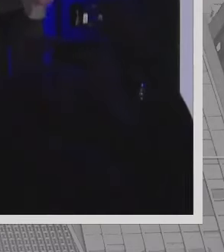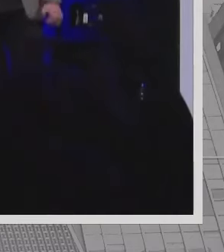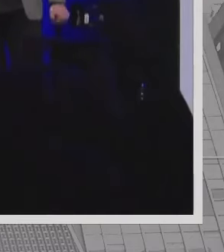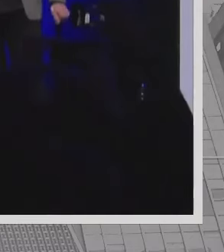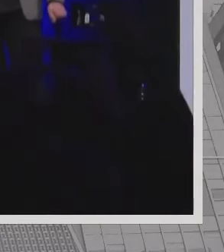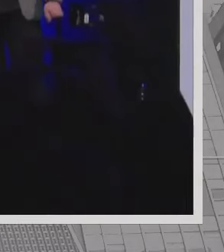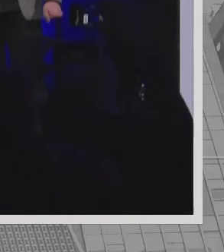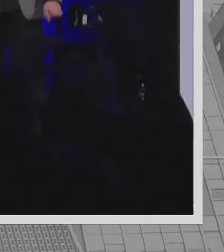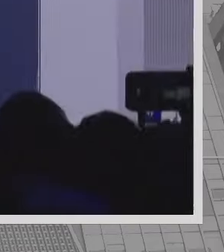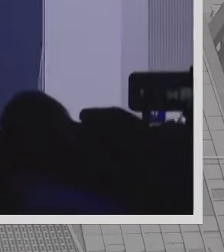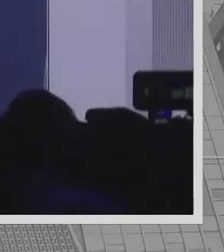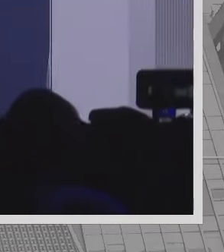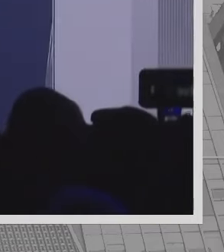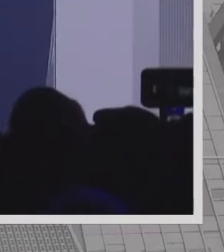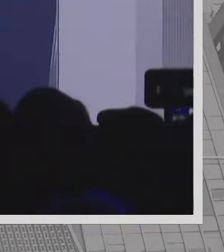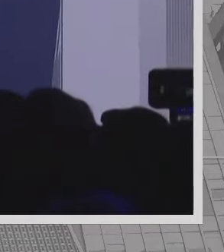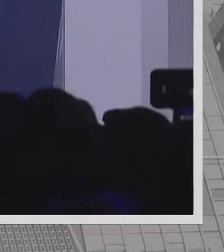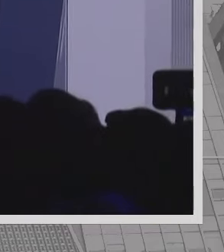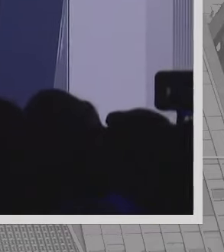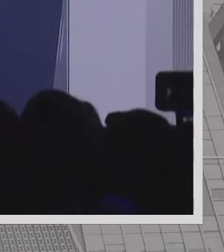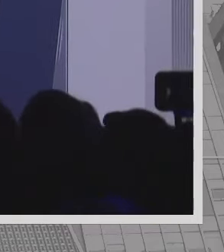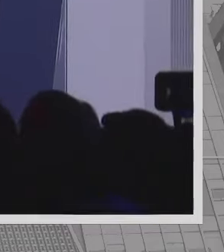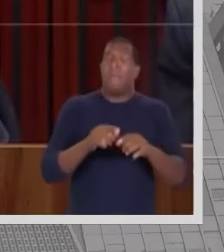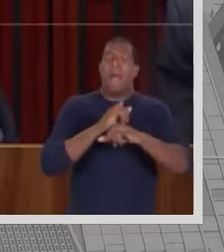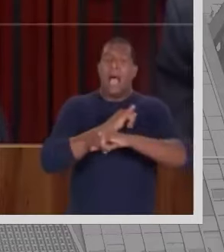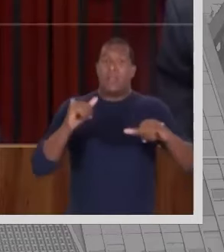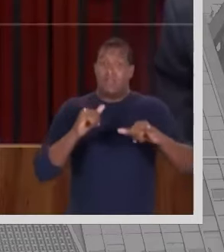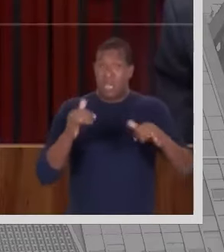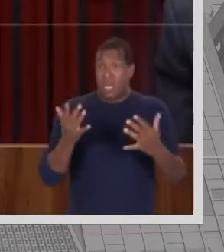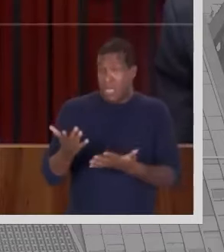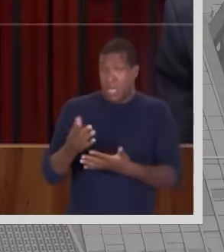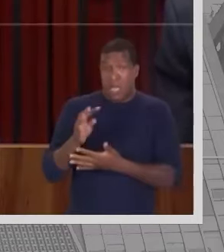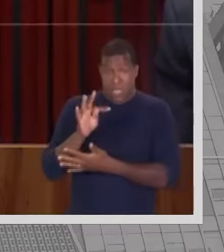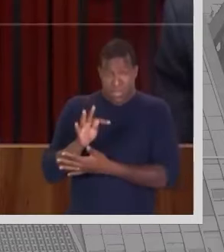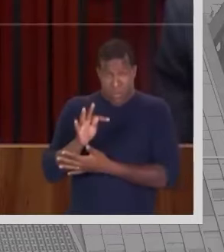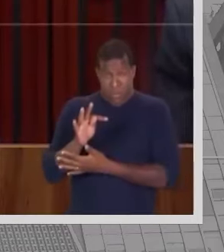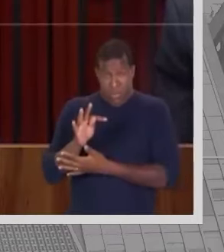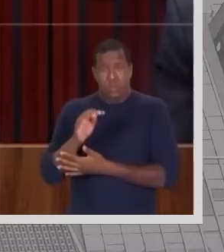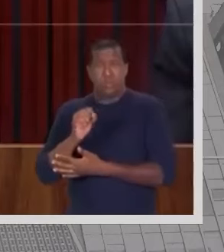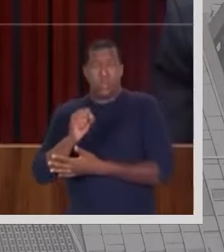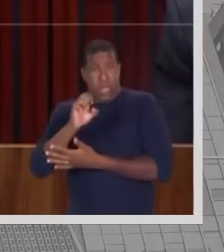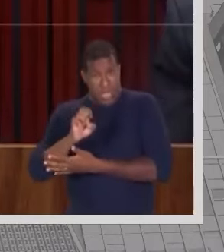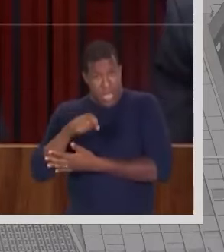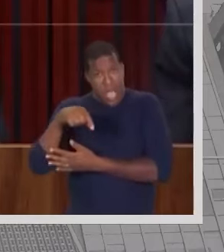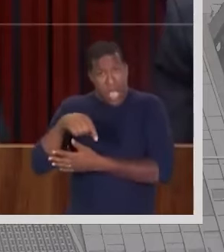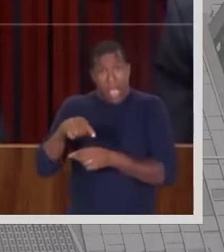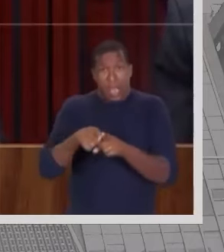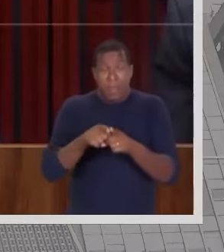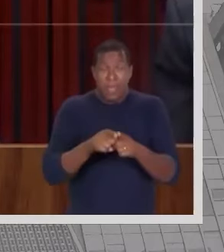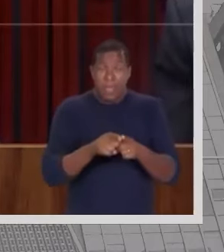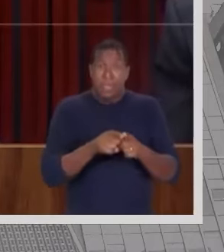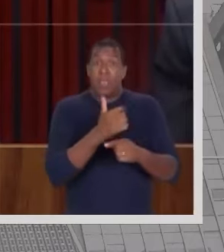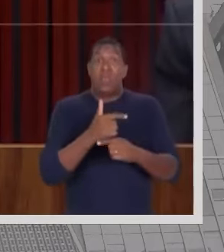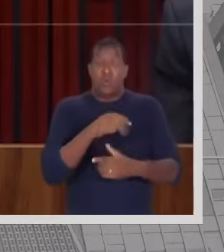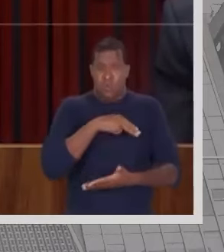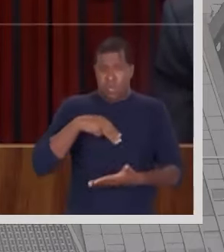que você vê agora a Câmara dos Deputados? Em uma comissão aprovou moção de aplausos ao Elon Musk. Em outra comissão no Senado,